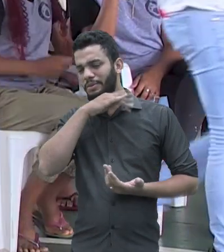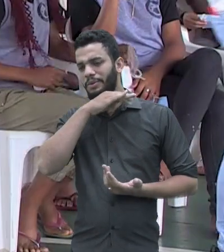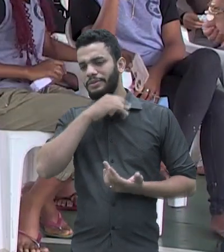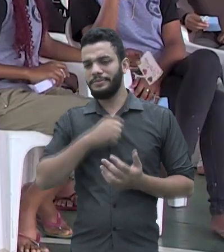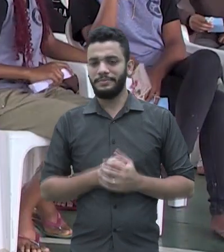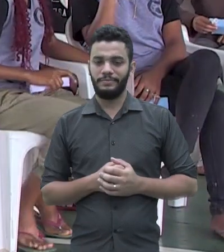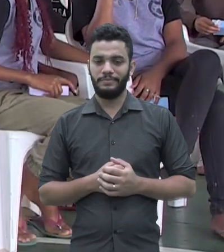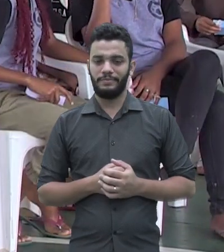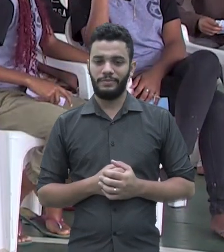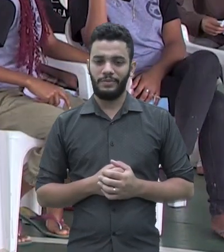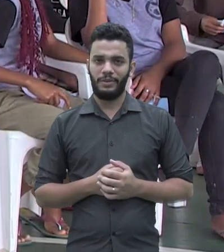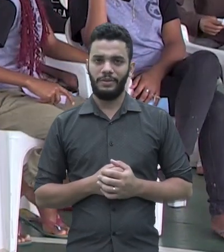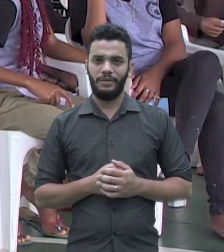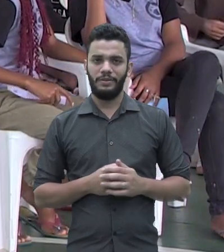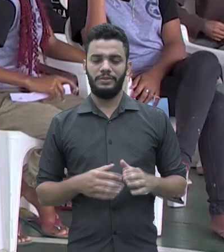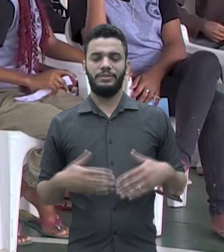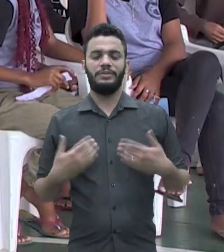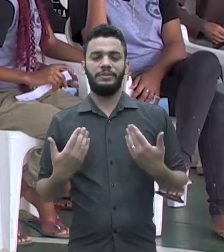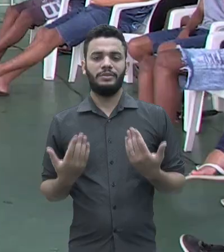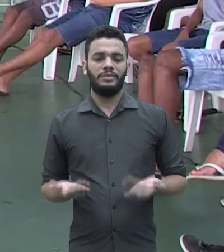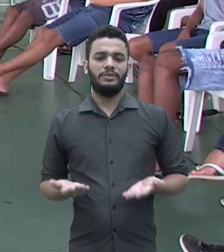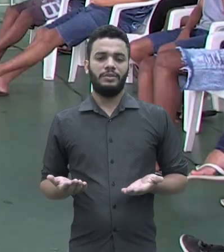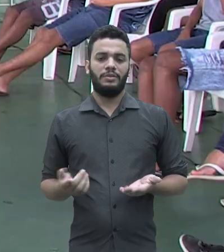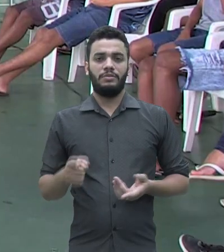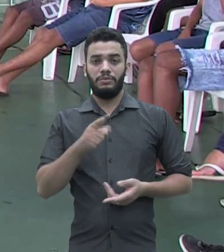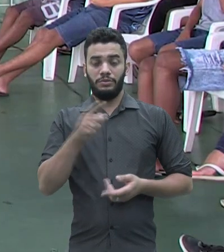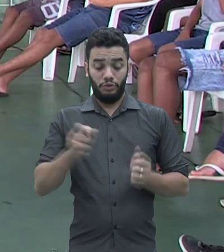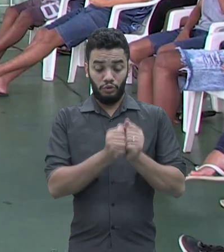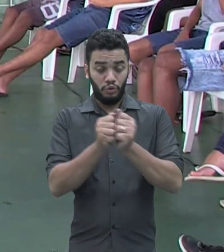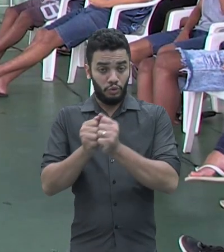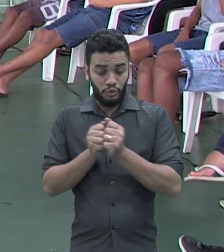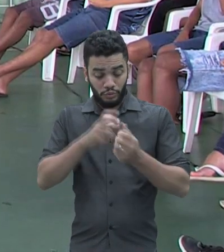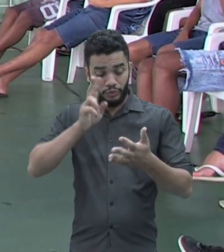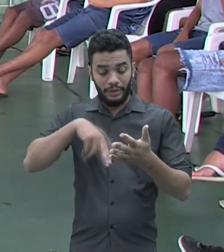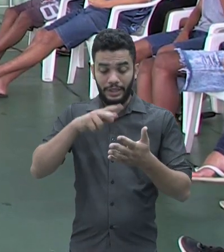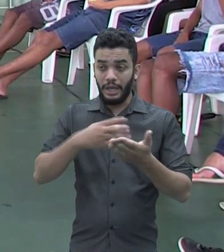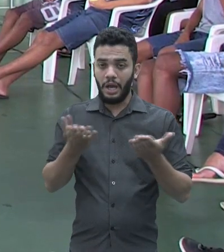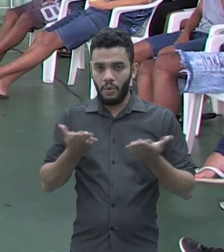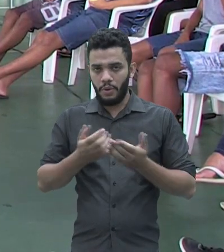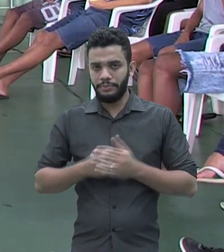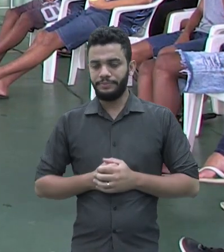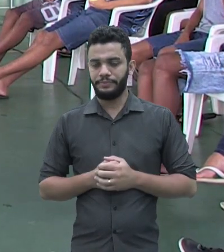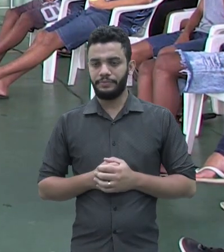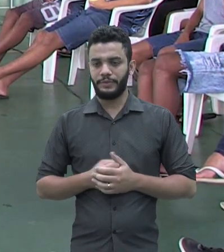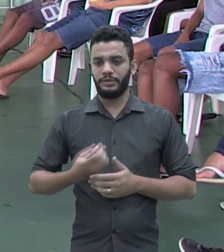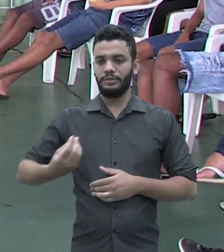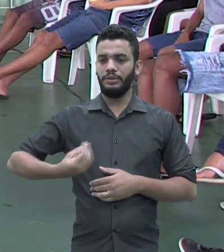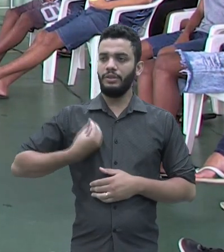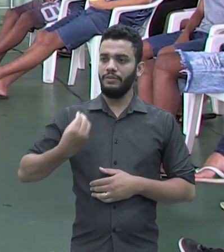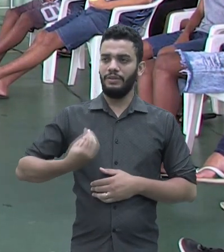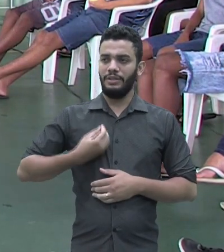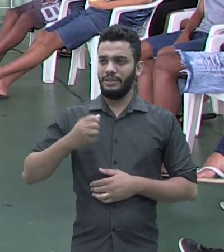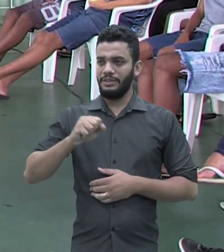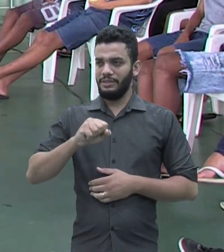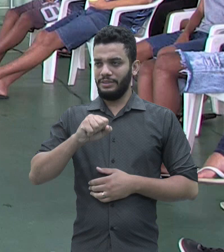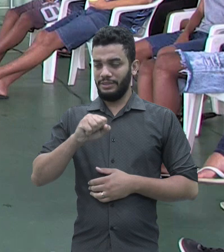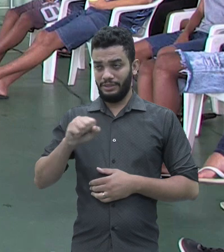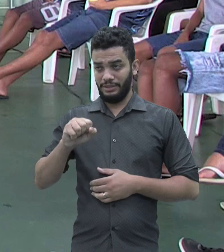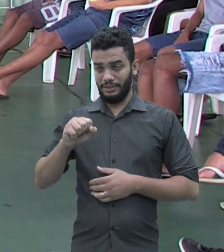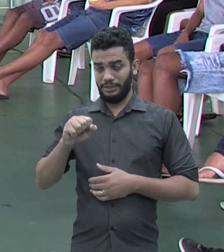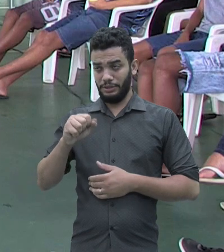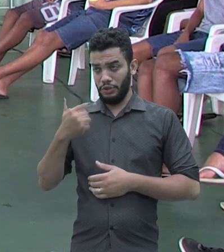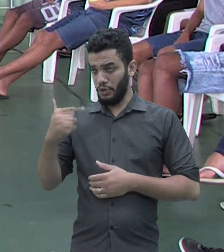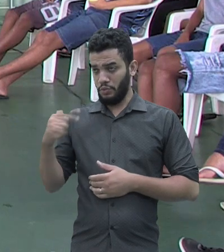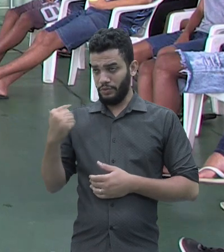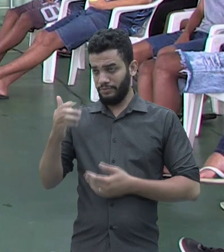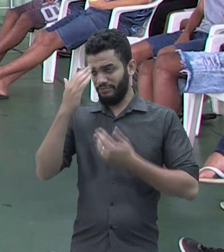Será que vocês conseguem fazer uma leitura só? Um, dois, três. A vida sem gratidão é